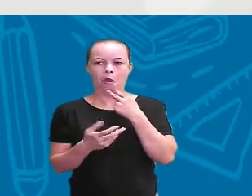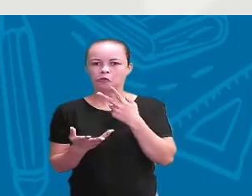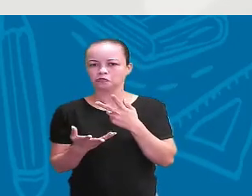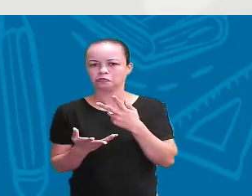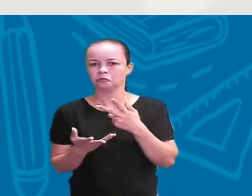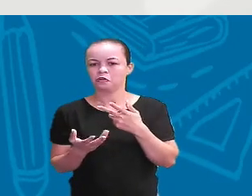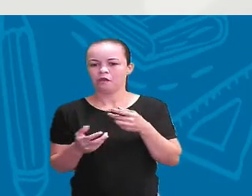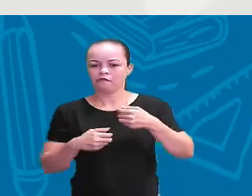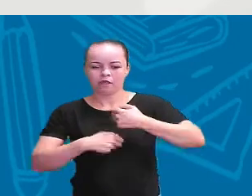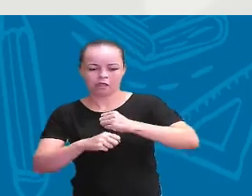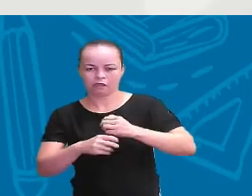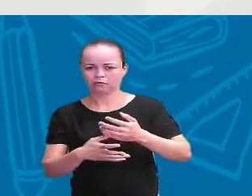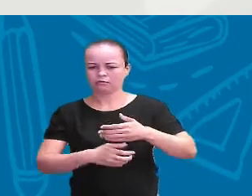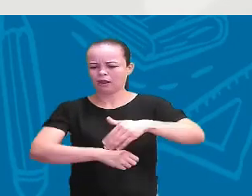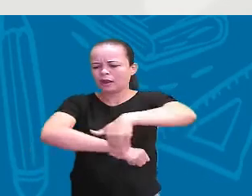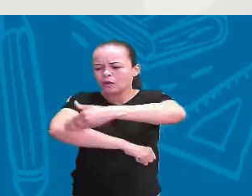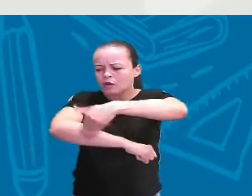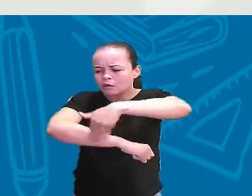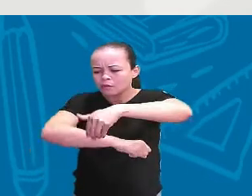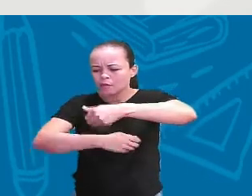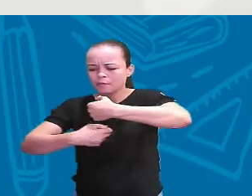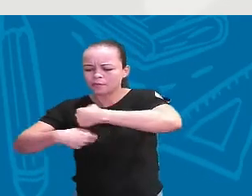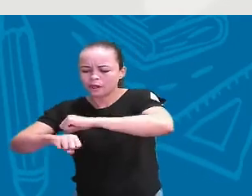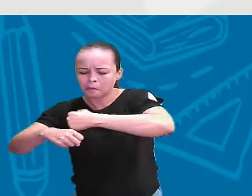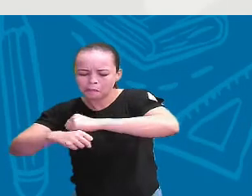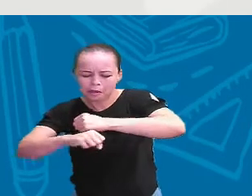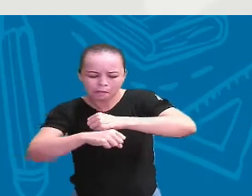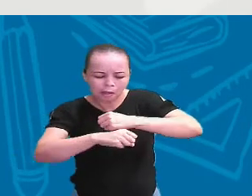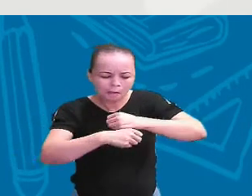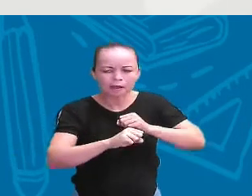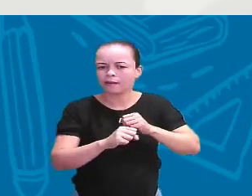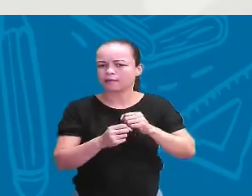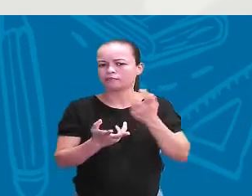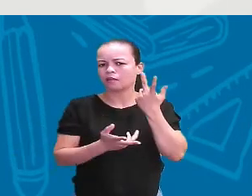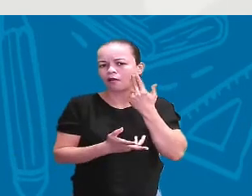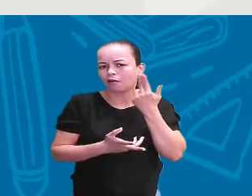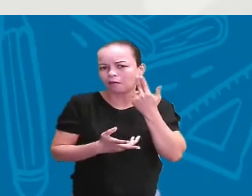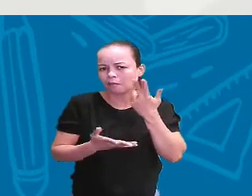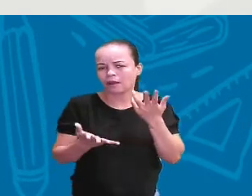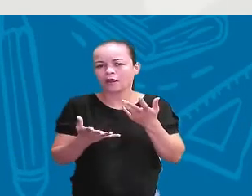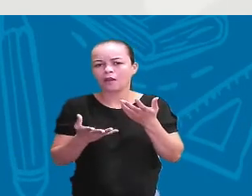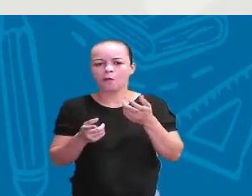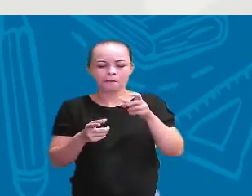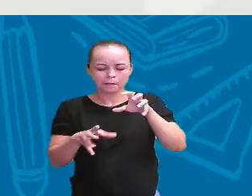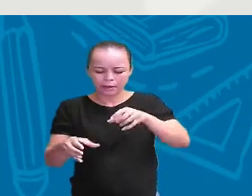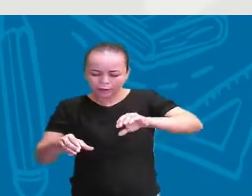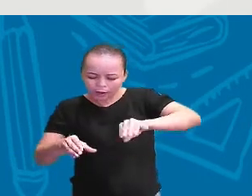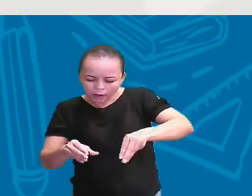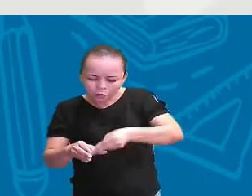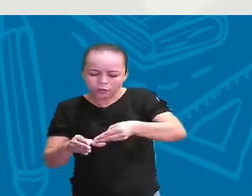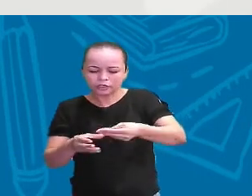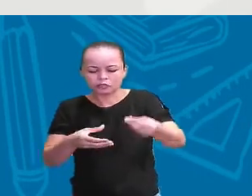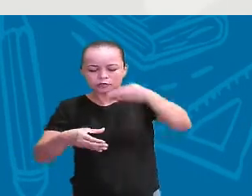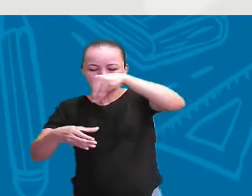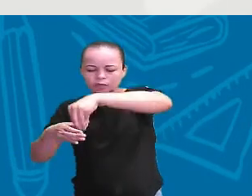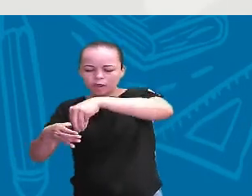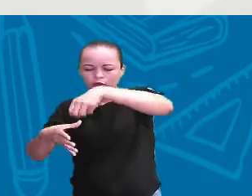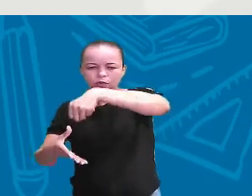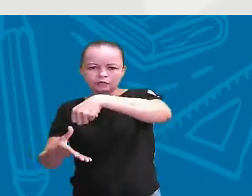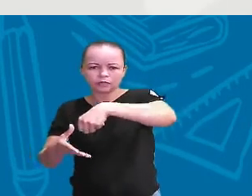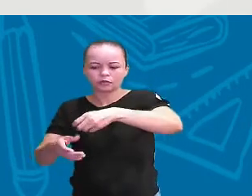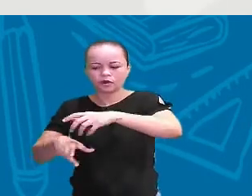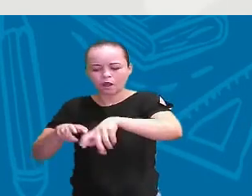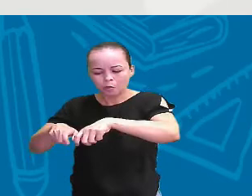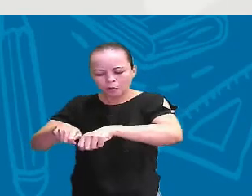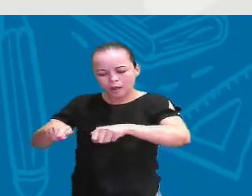vassourinha, varrer a sua calçada, ver aquele lixo que está espalhado ali na rua, botar numa sacolinha e botar num lixo apropriado